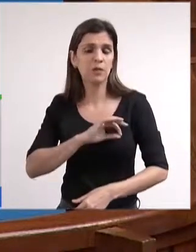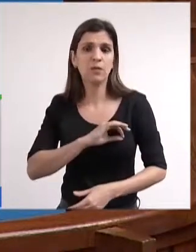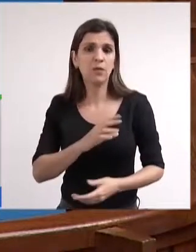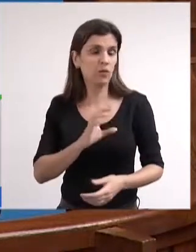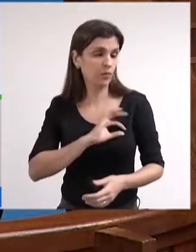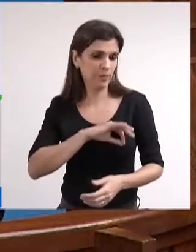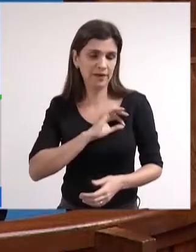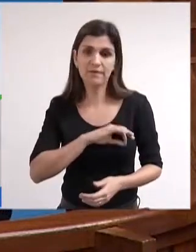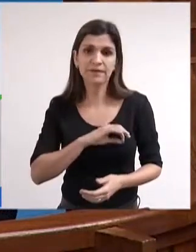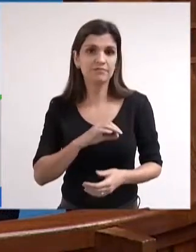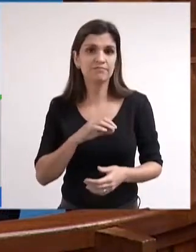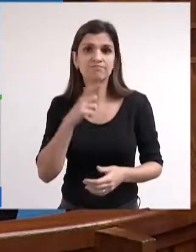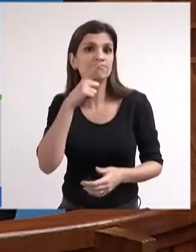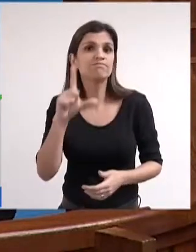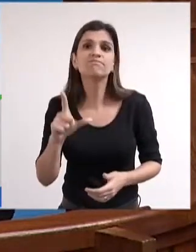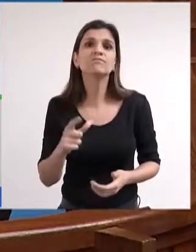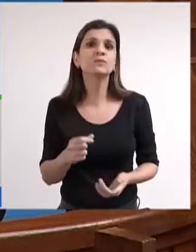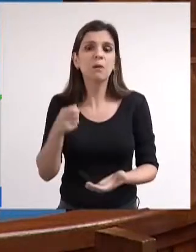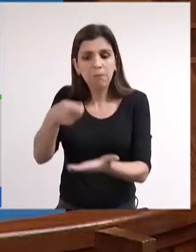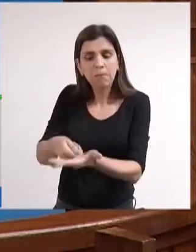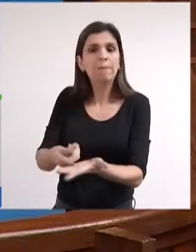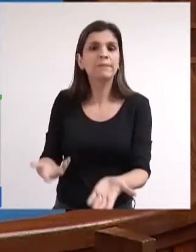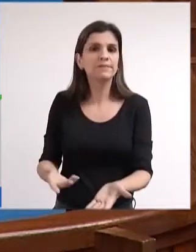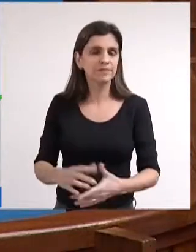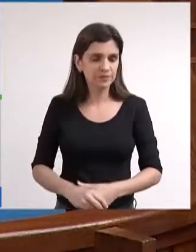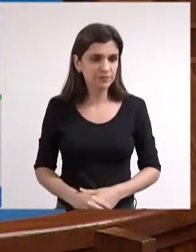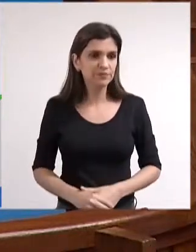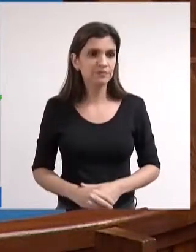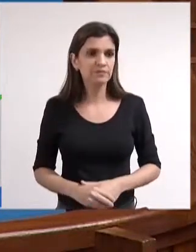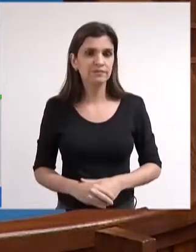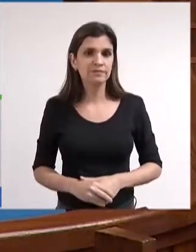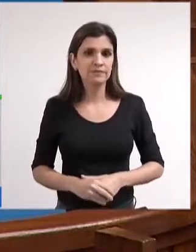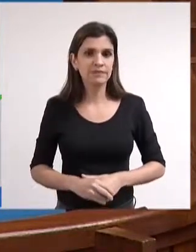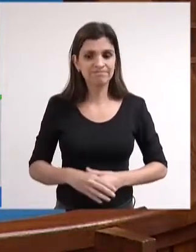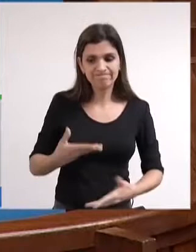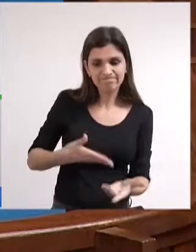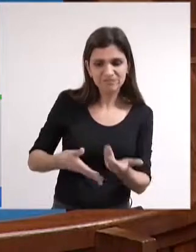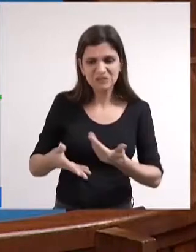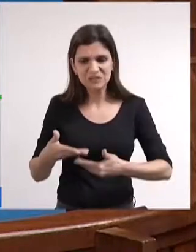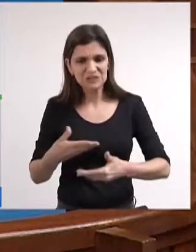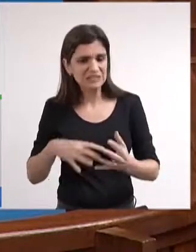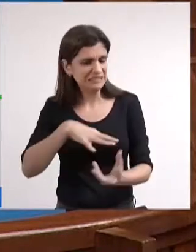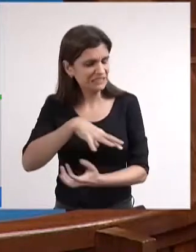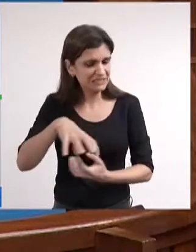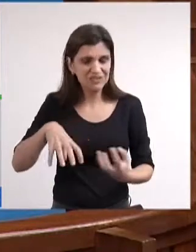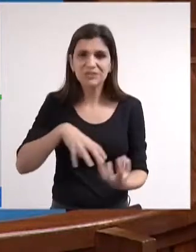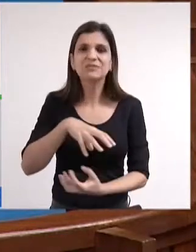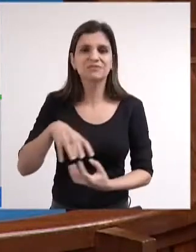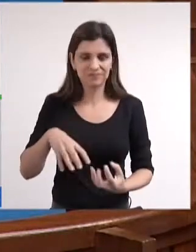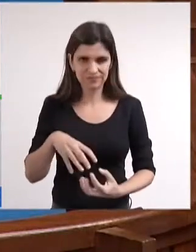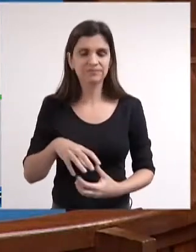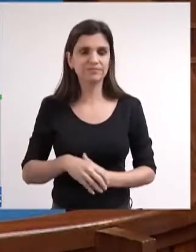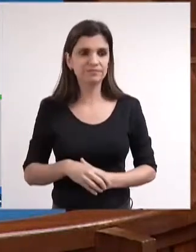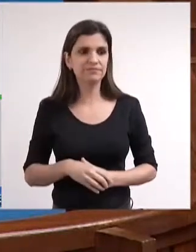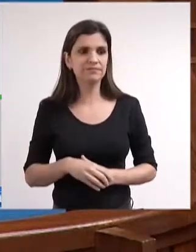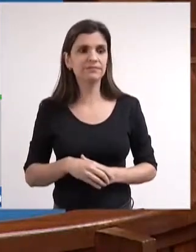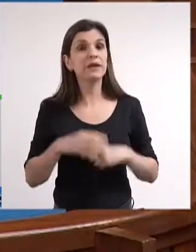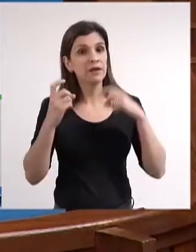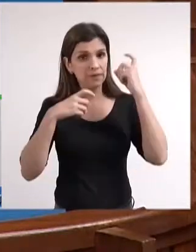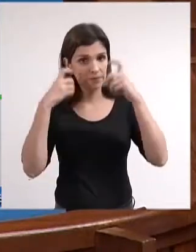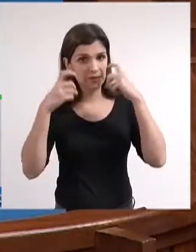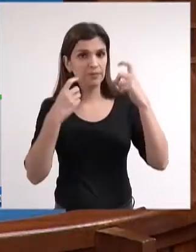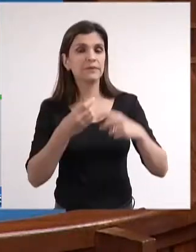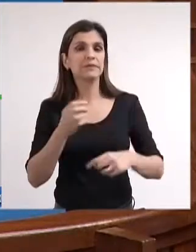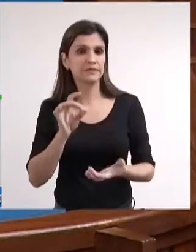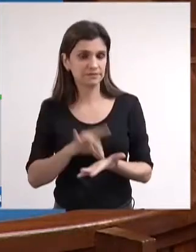educação. E automaticamente isso gera uma preocupação muito grande. E aí eu não poderia também deixar de passar